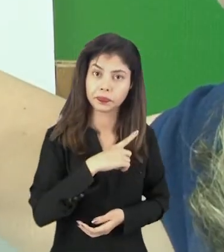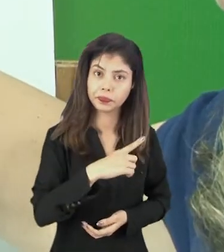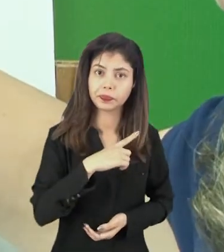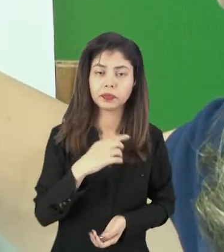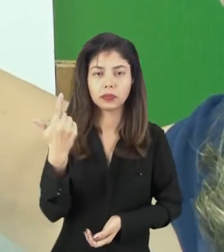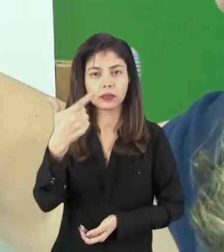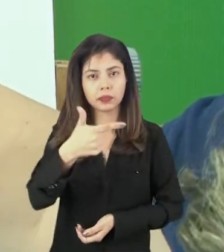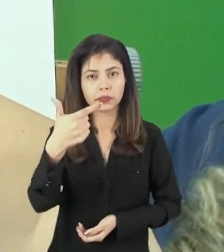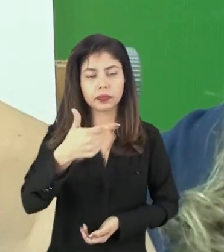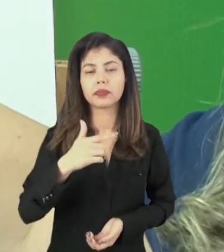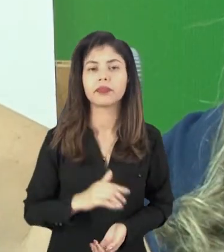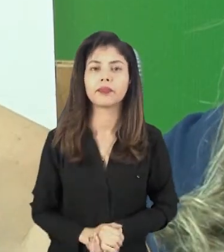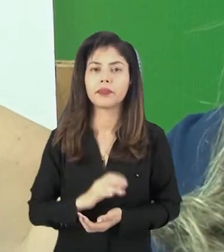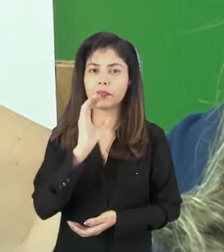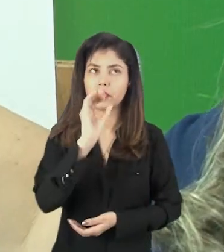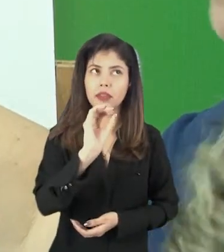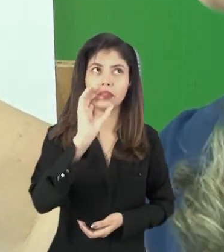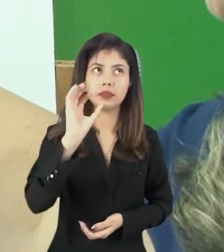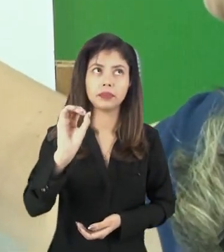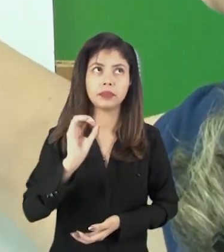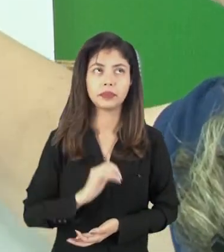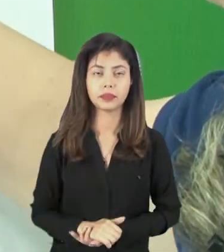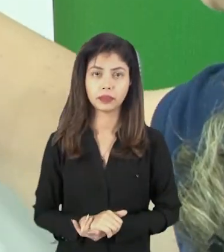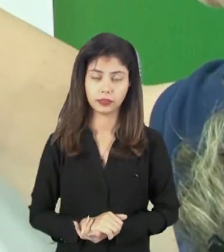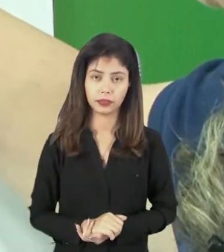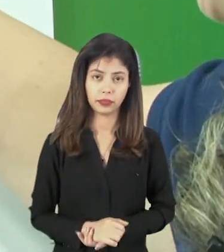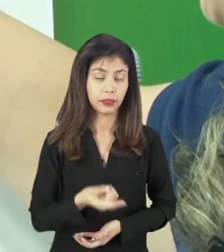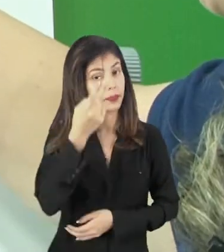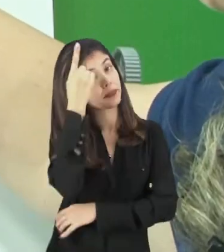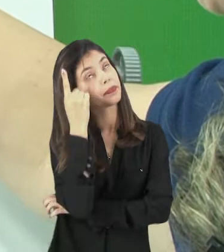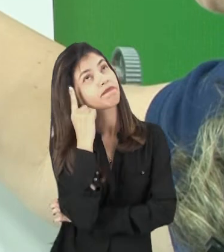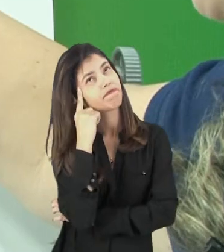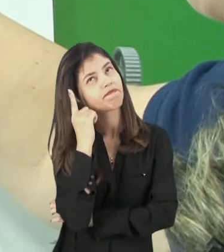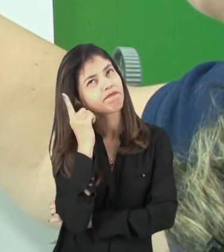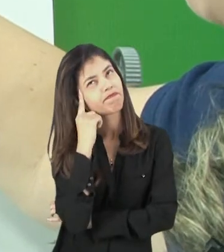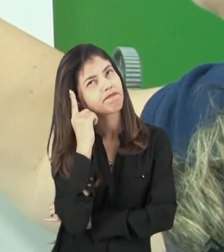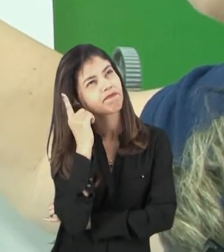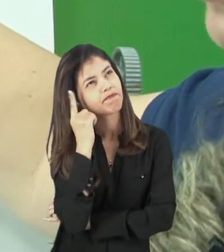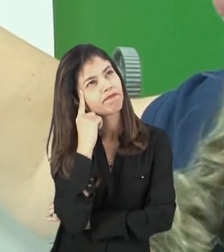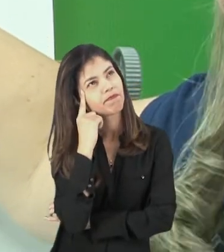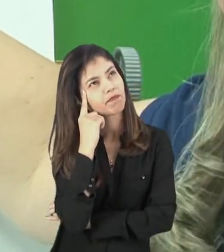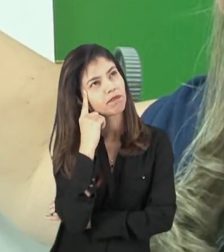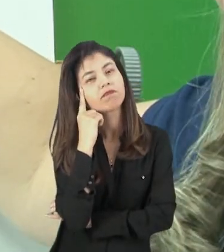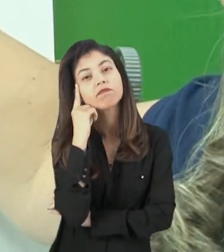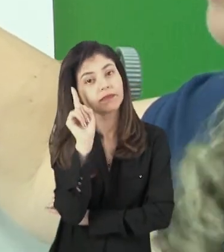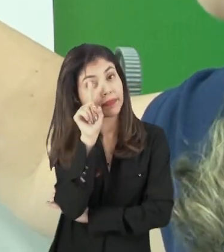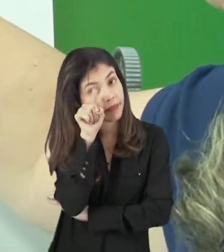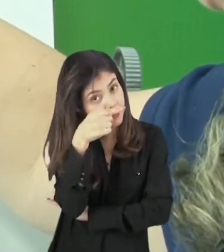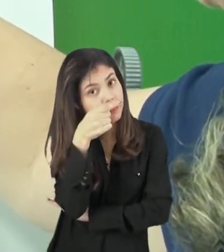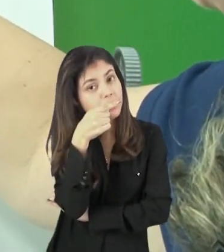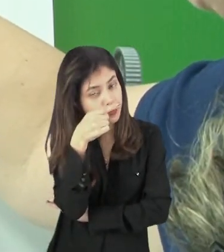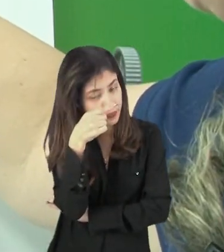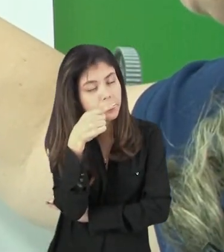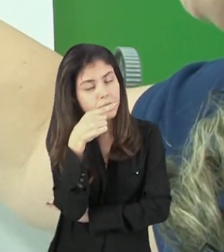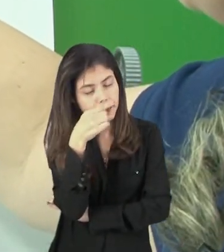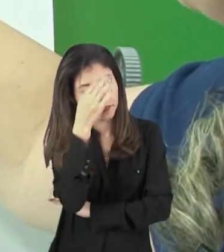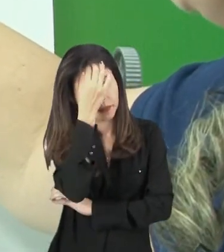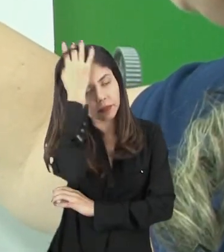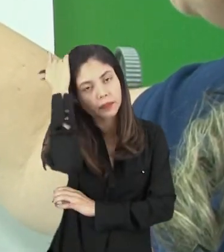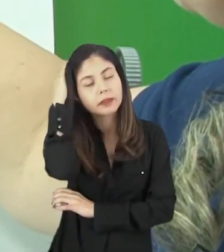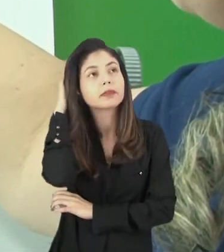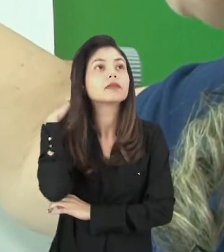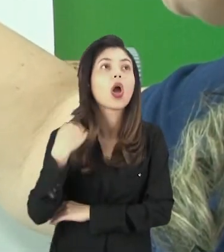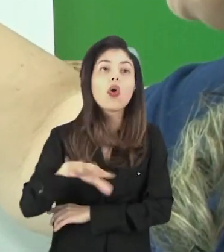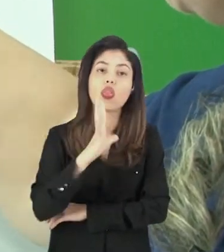tenho 20 certinho eu vou imaginar que aqui tem uma, né bem aqui